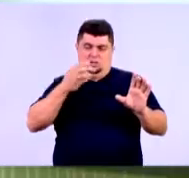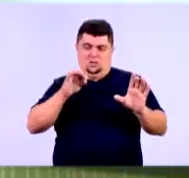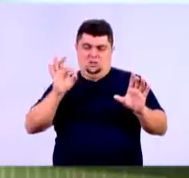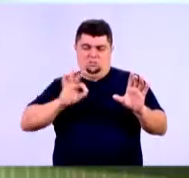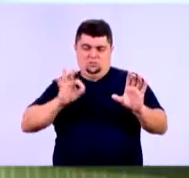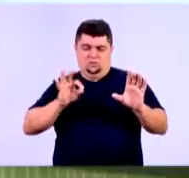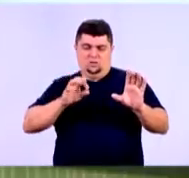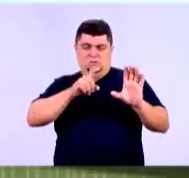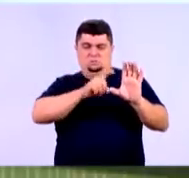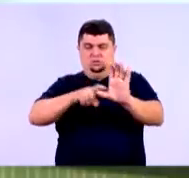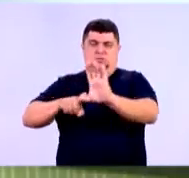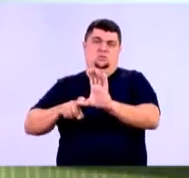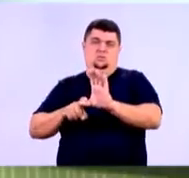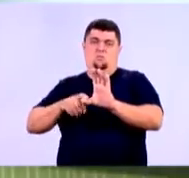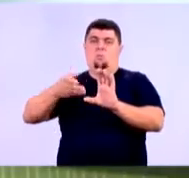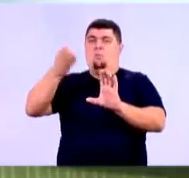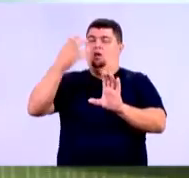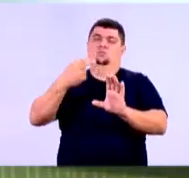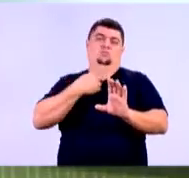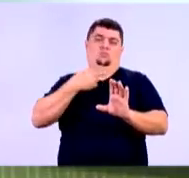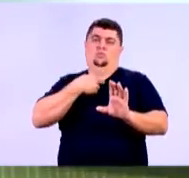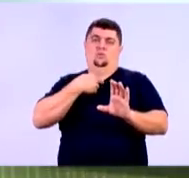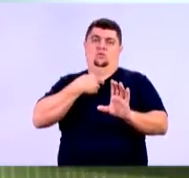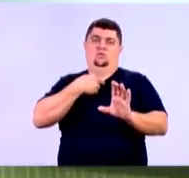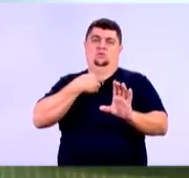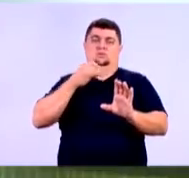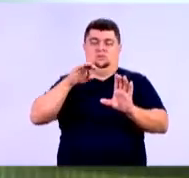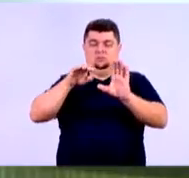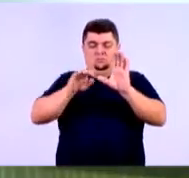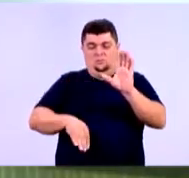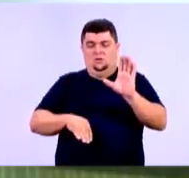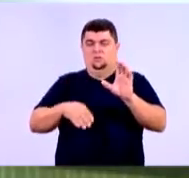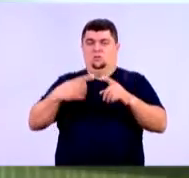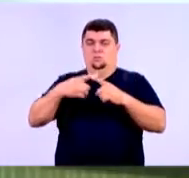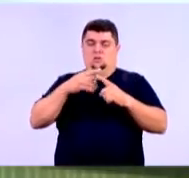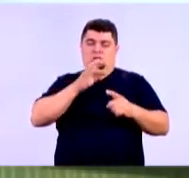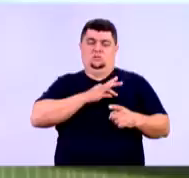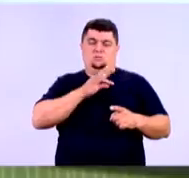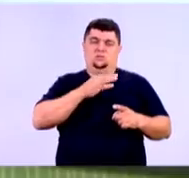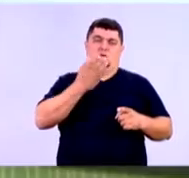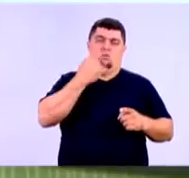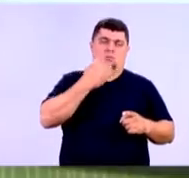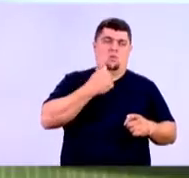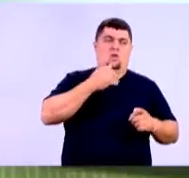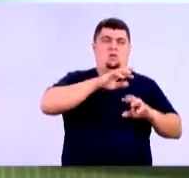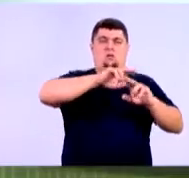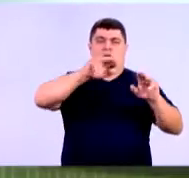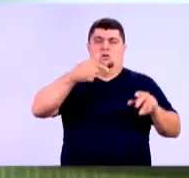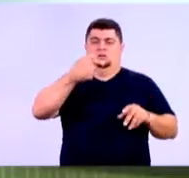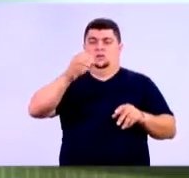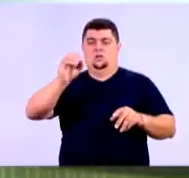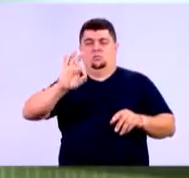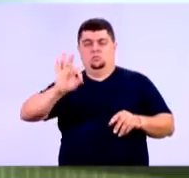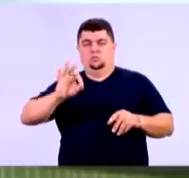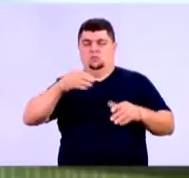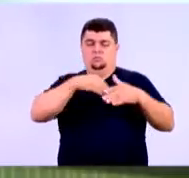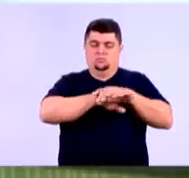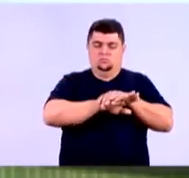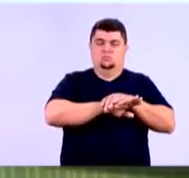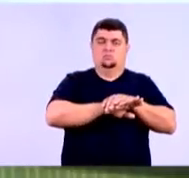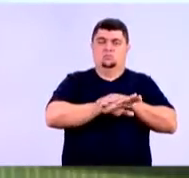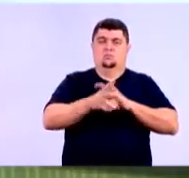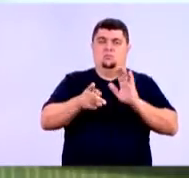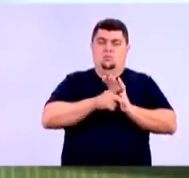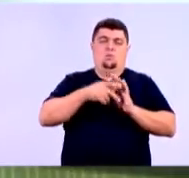dívidas. Se ela está comprometendo mais de 30%, ela vai ter dificuldade de sobreviver, vai ter dificuldade de pagar o aluguel, de pagar as compras do mercado. Então, normalmente